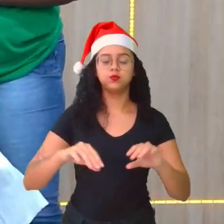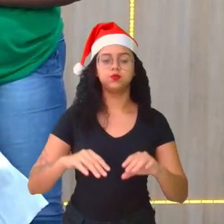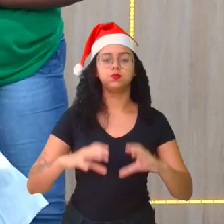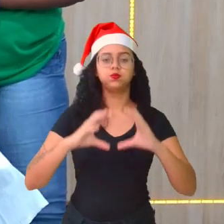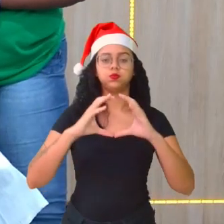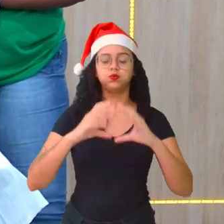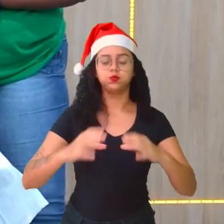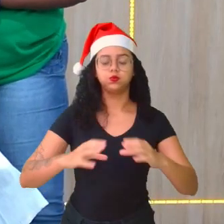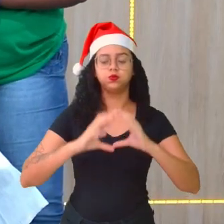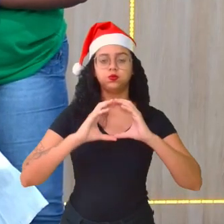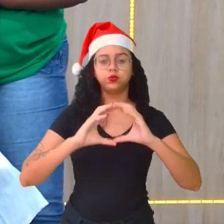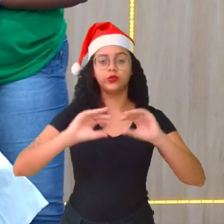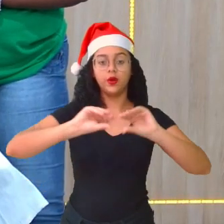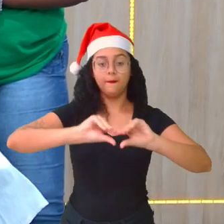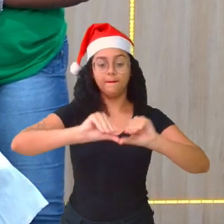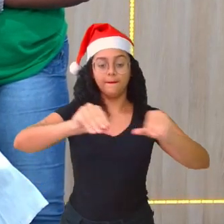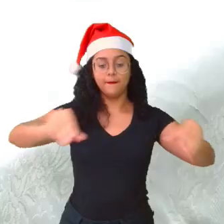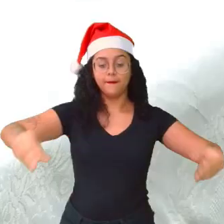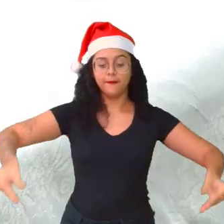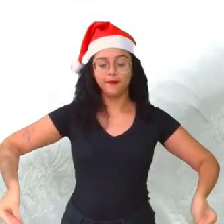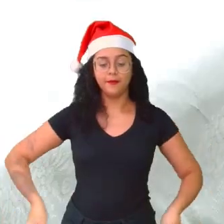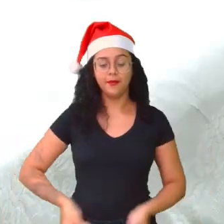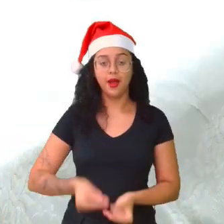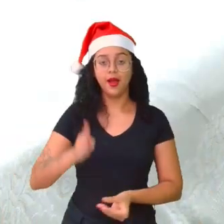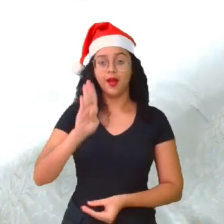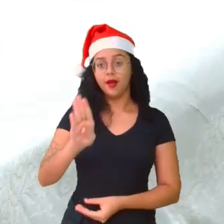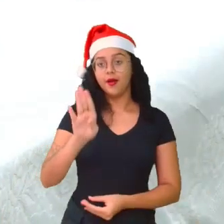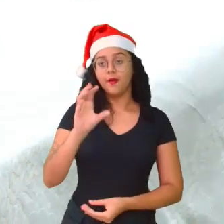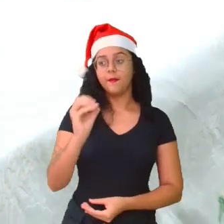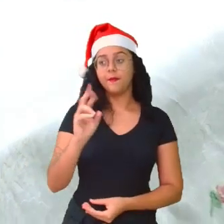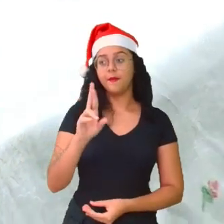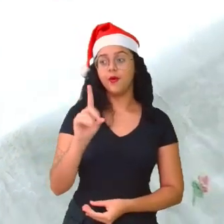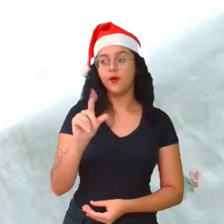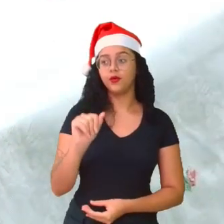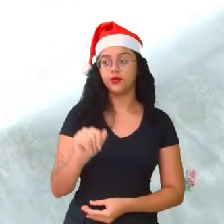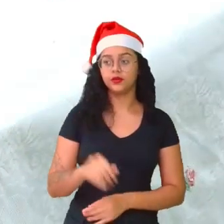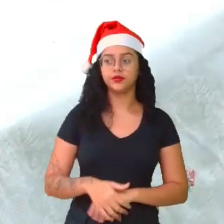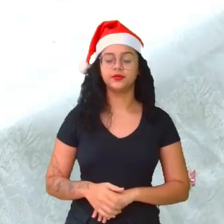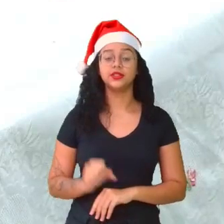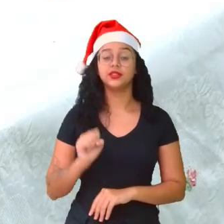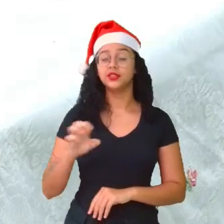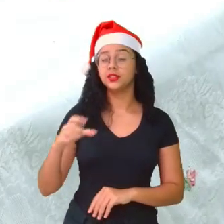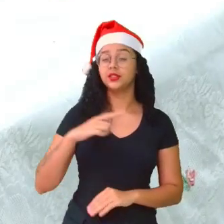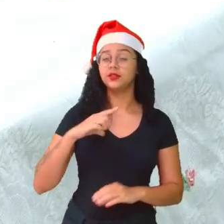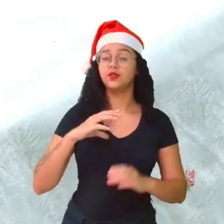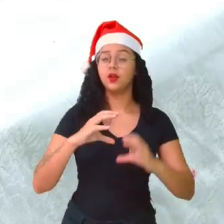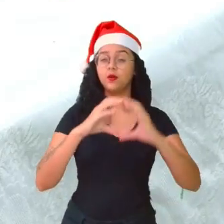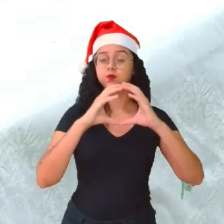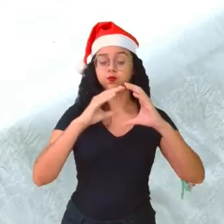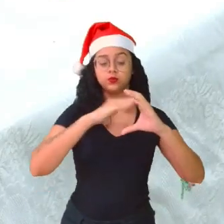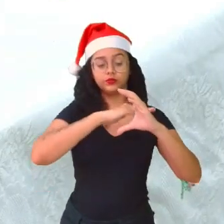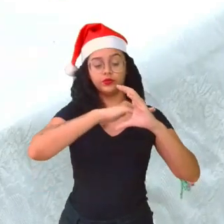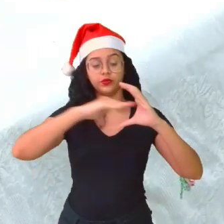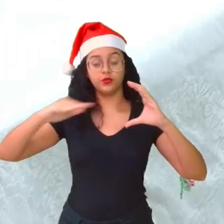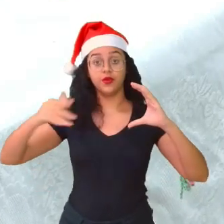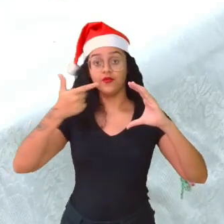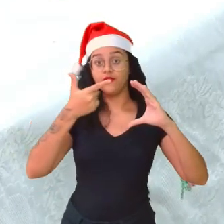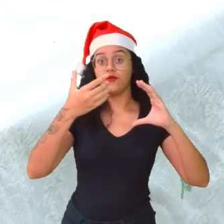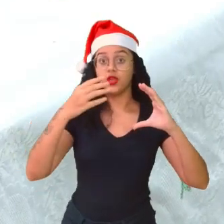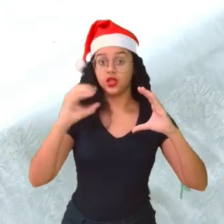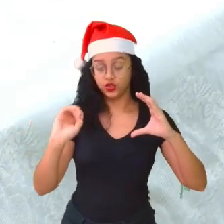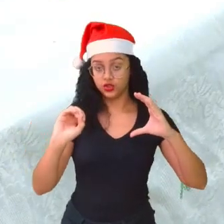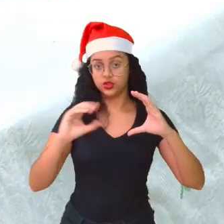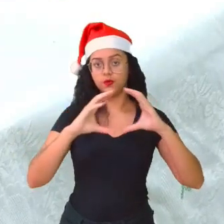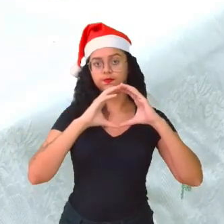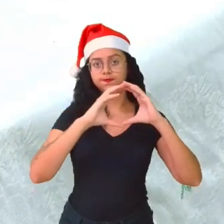uma pizza, olha, vamos ver aqui. Ó. Se essa pizza aqui, ela tiver um diâmetro de 20 centímetros, quer dizer que a borda dela